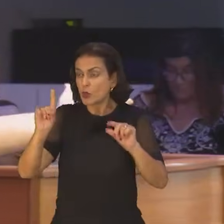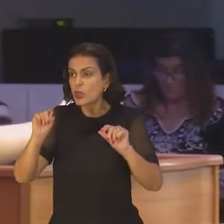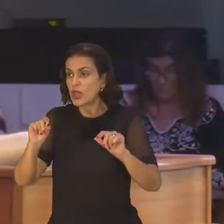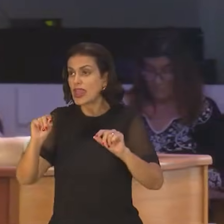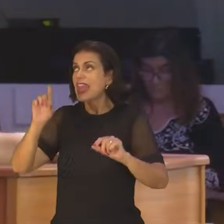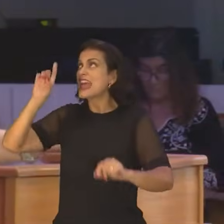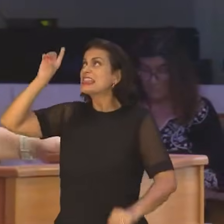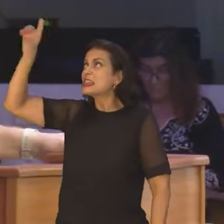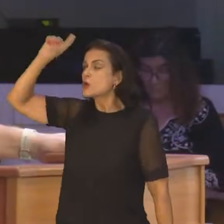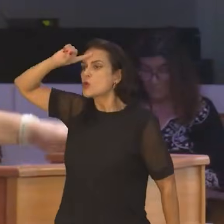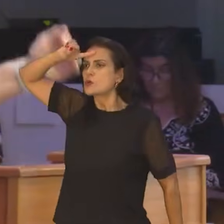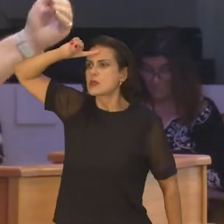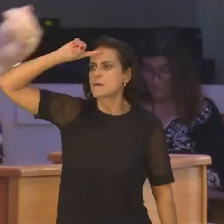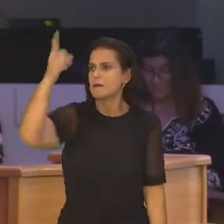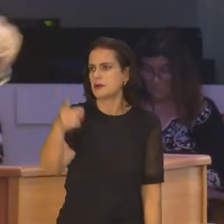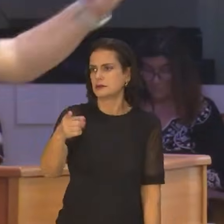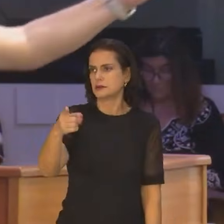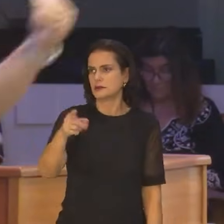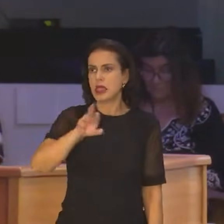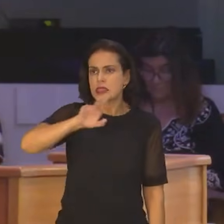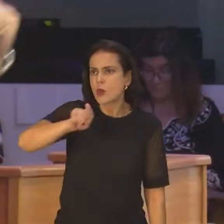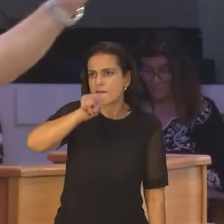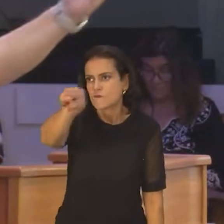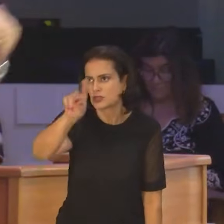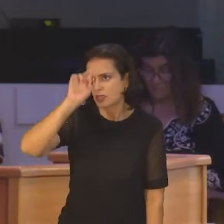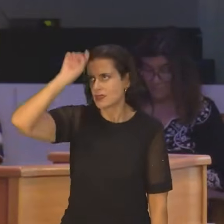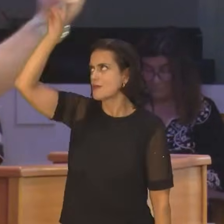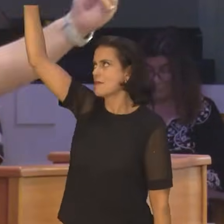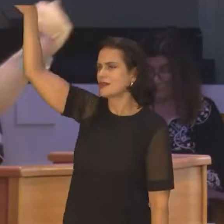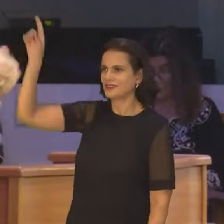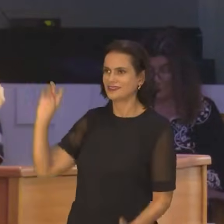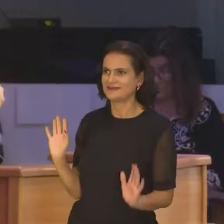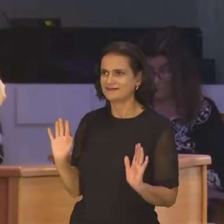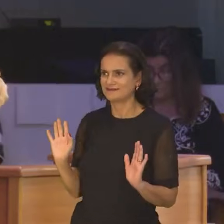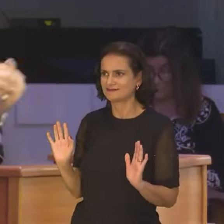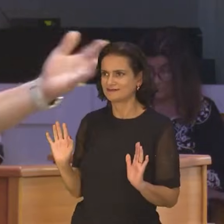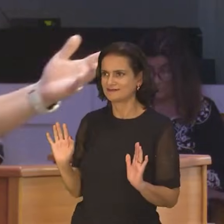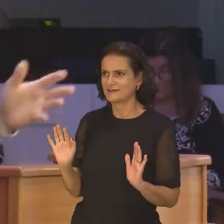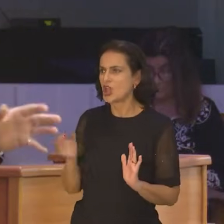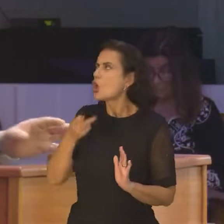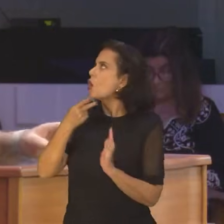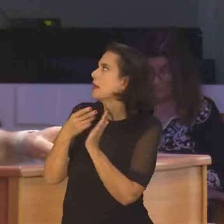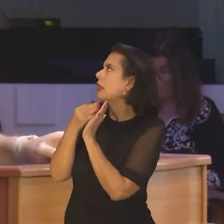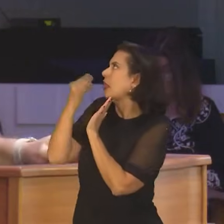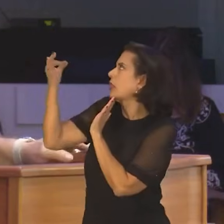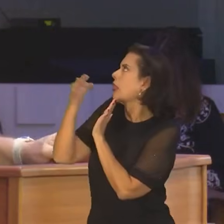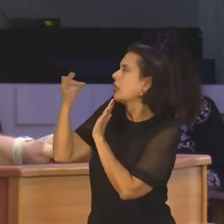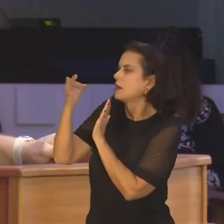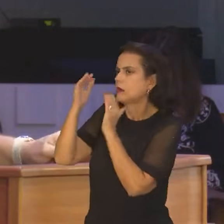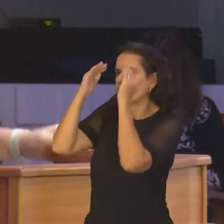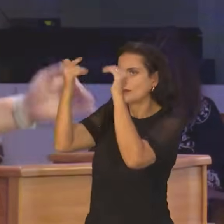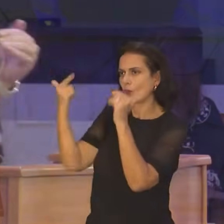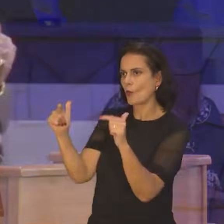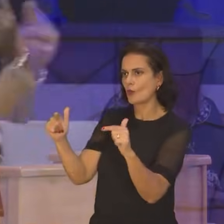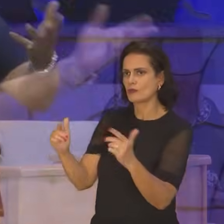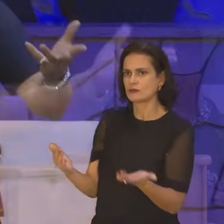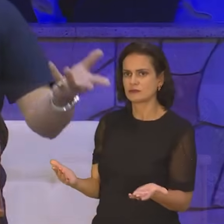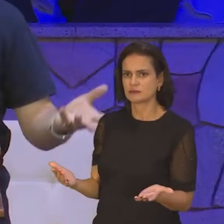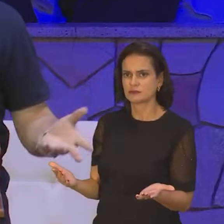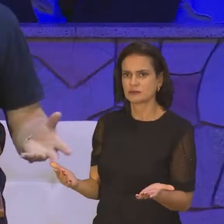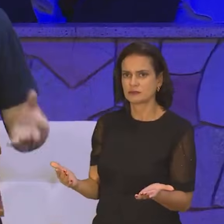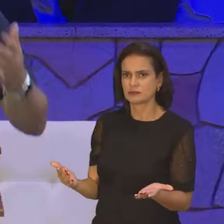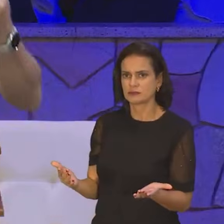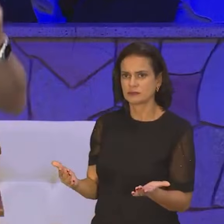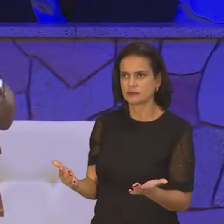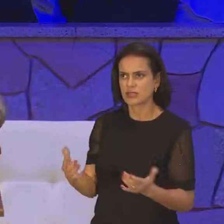que manda, não é você. Quando você começa a fazer sugestões, Ah, você não é obediente. Você quer fazer do